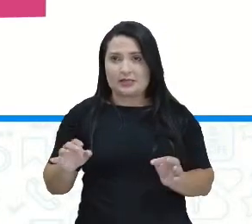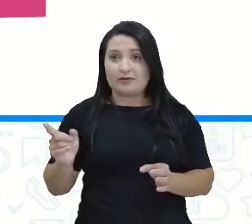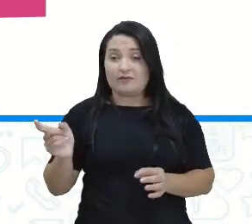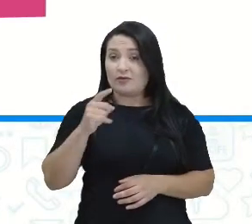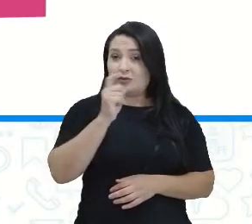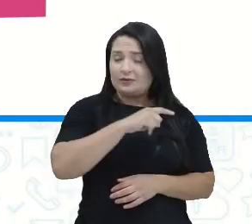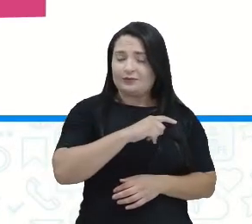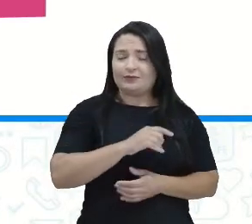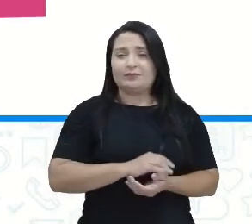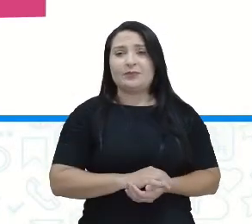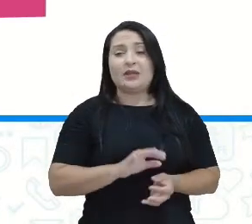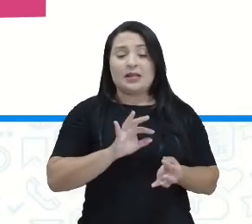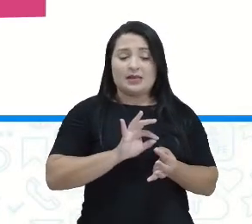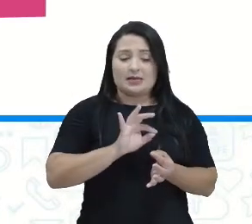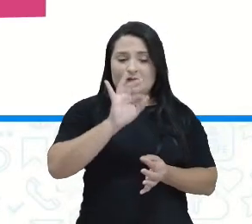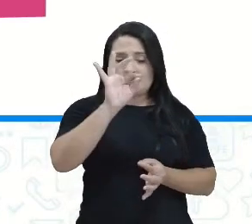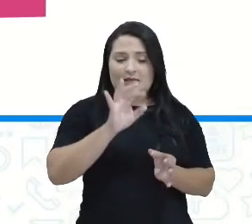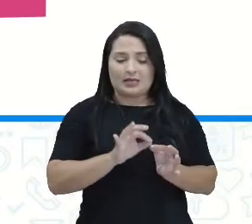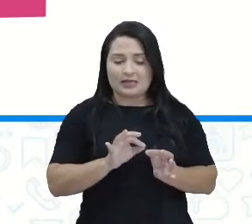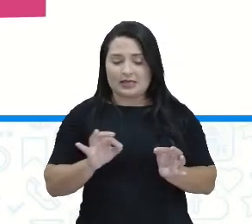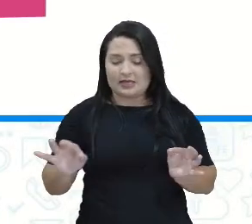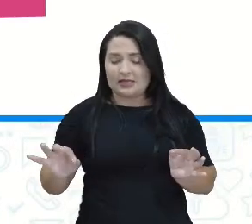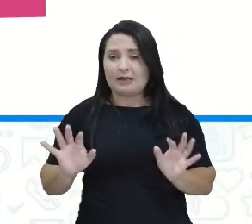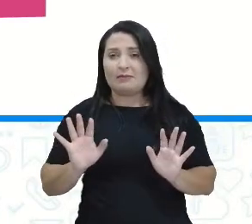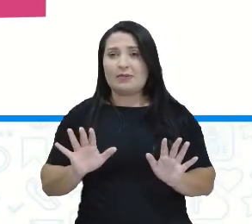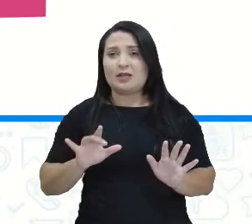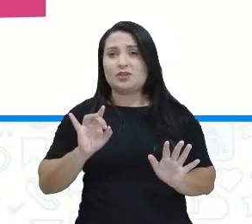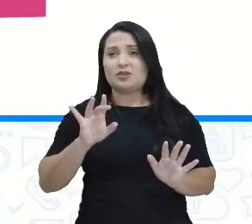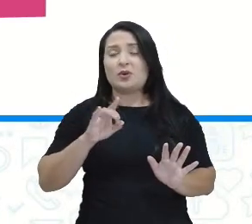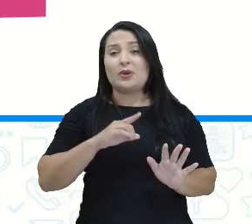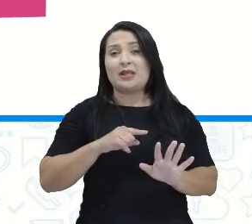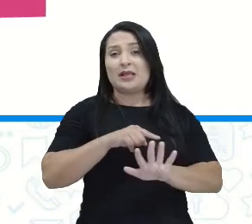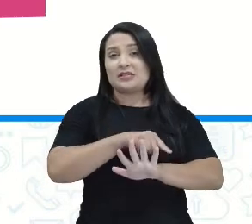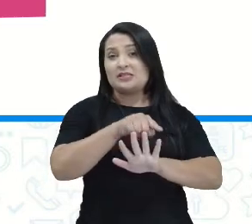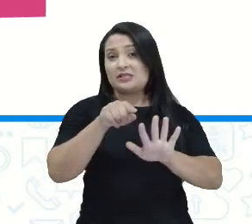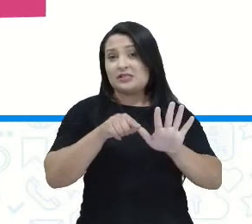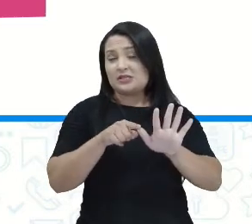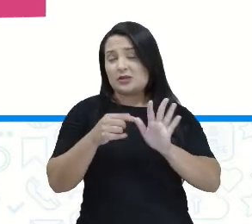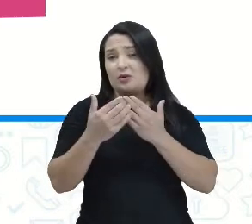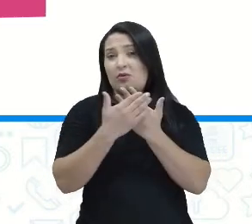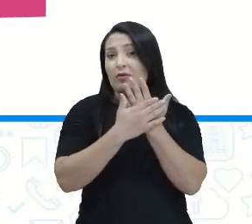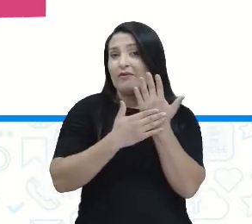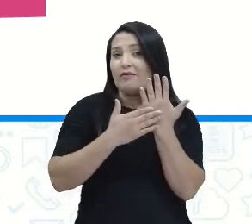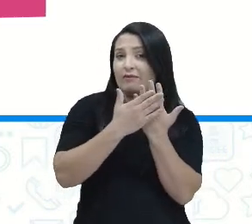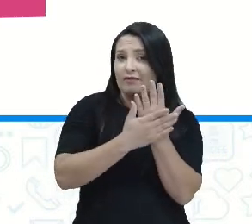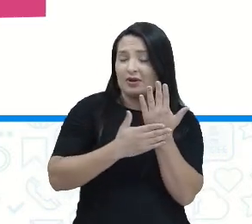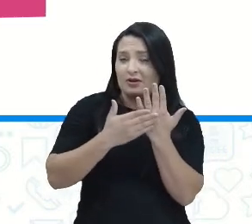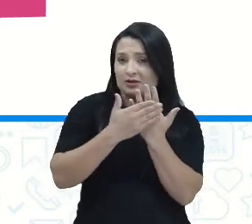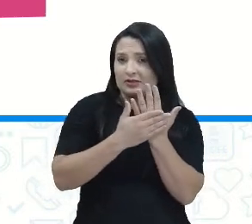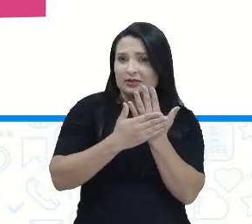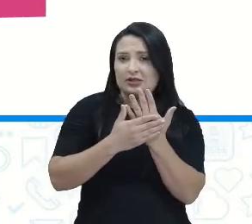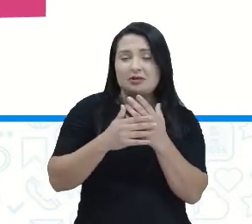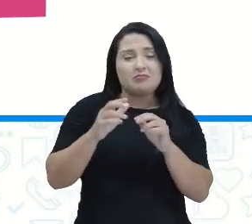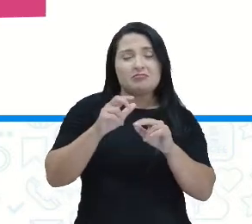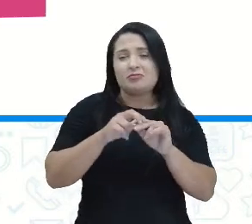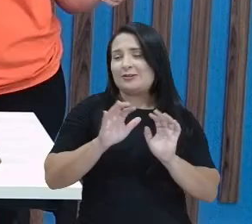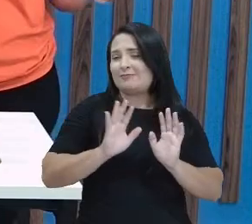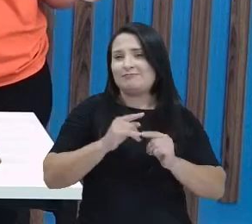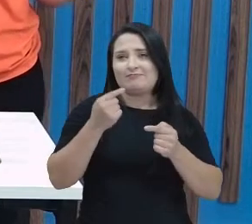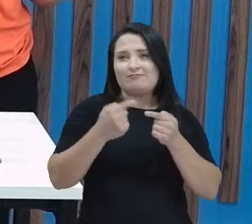ó. Ela tem as linhas retas, mas ela só tem 5 faces. Por isso que não é a pirâmide,